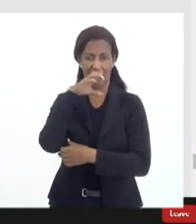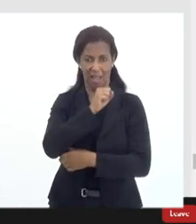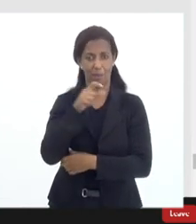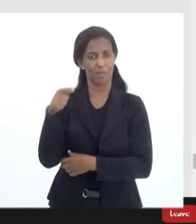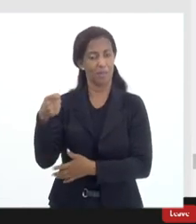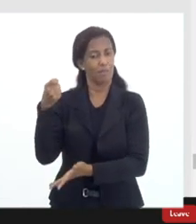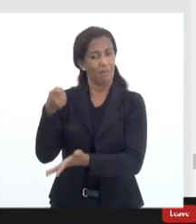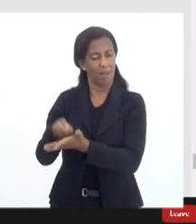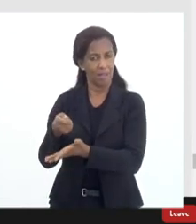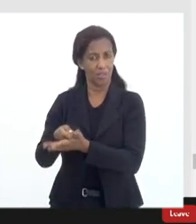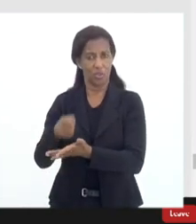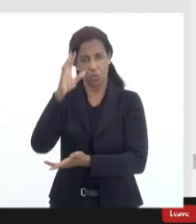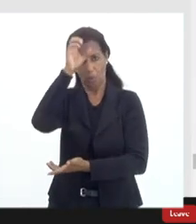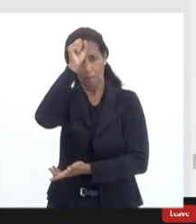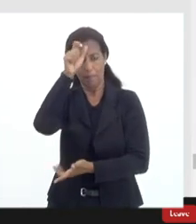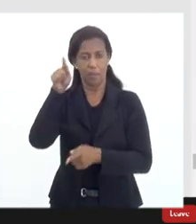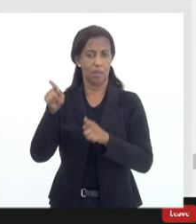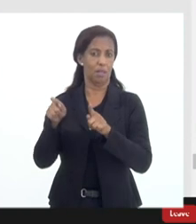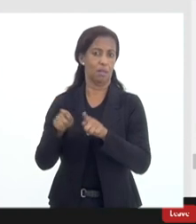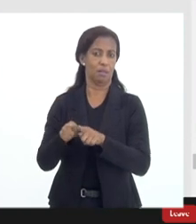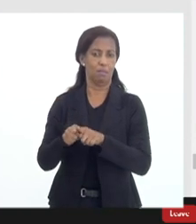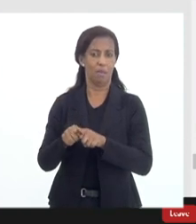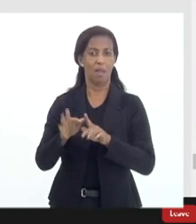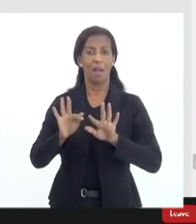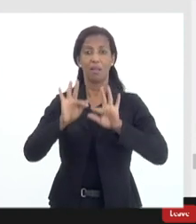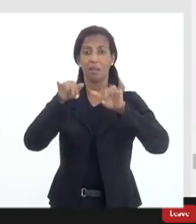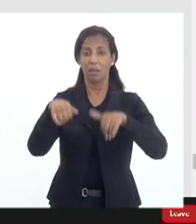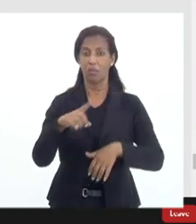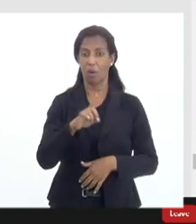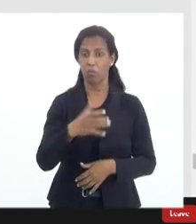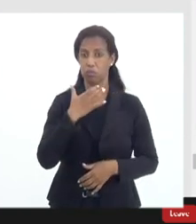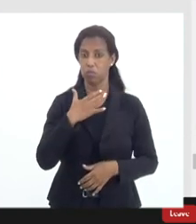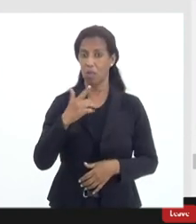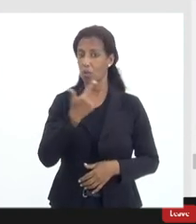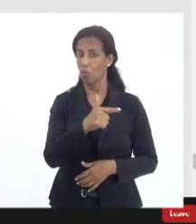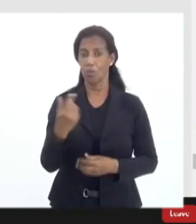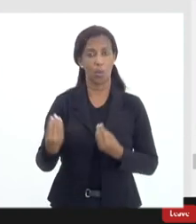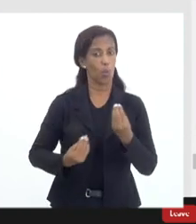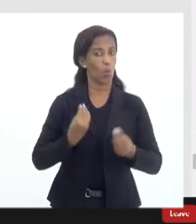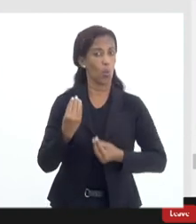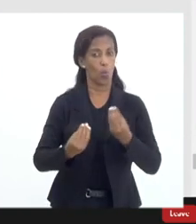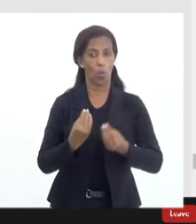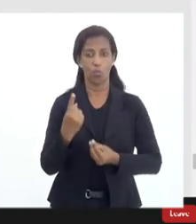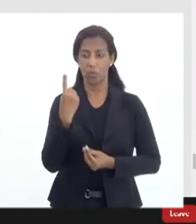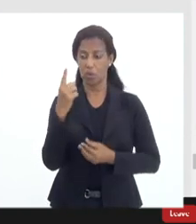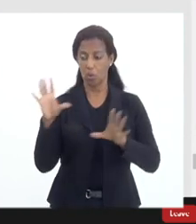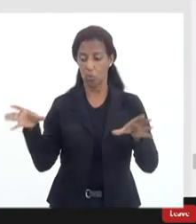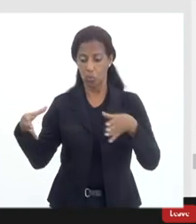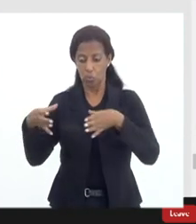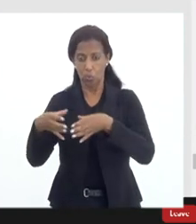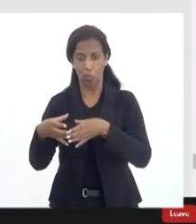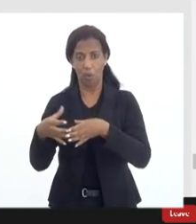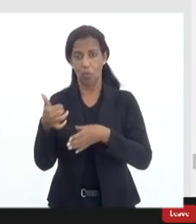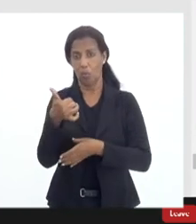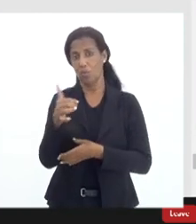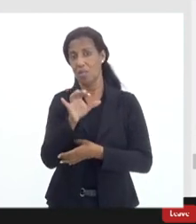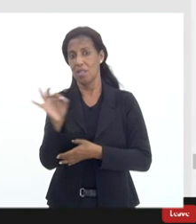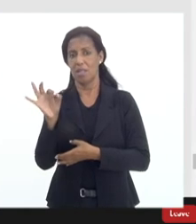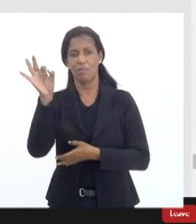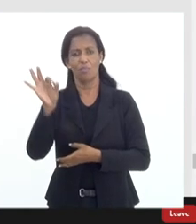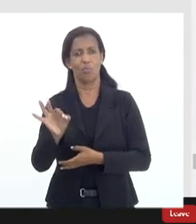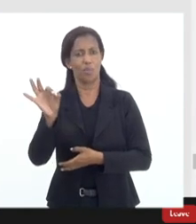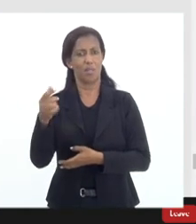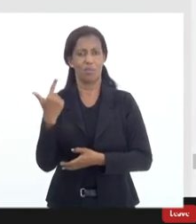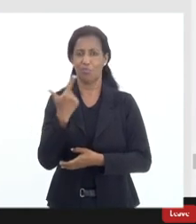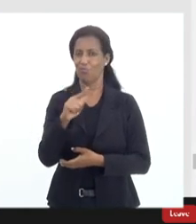precisa ser garantido. Até o final desse ano, nós não vamos ter, provavelmente, condições de ter nenhuma turma com 100% dos alunos. Nós vamos ter